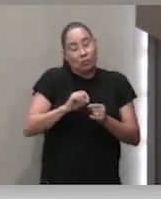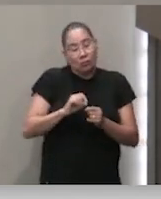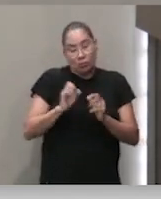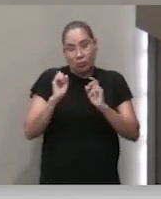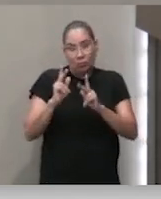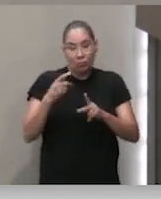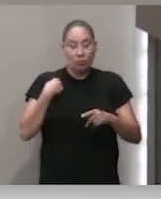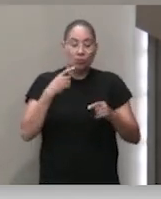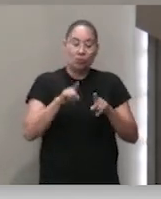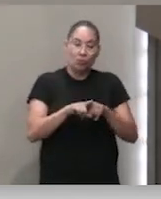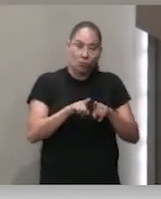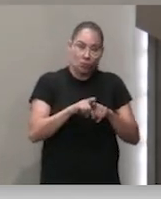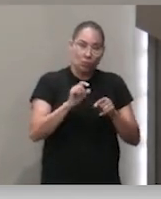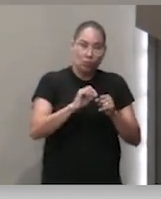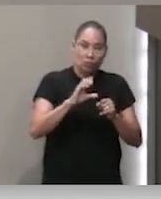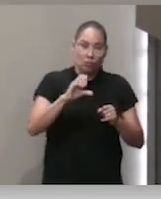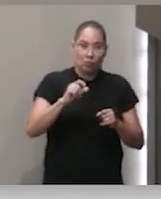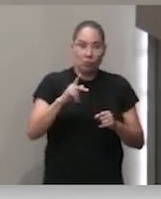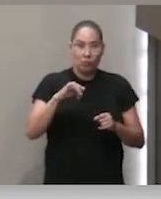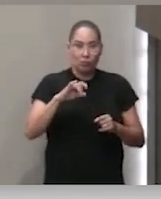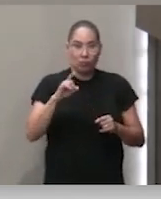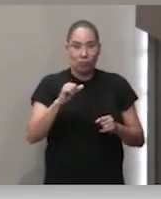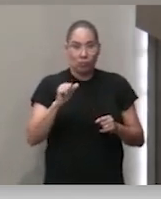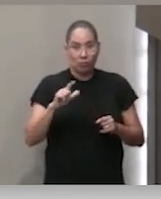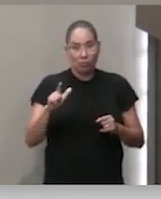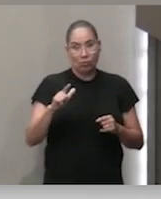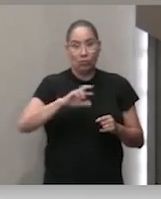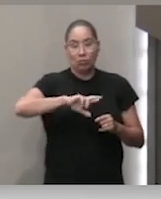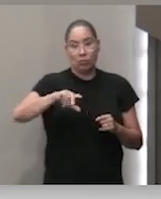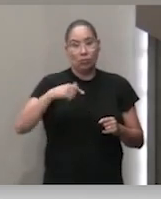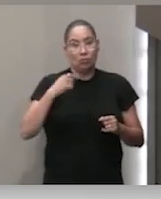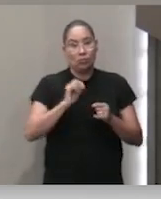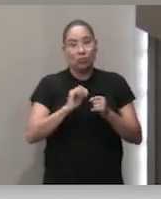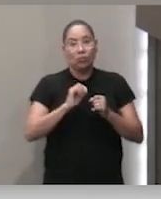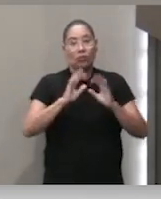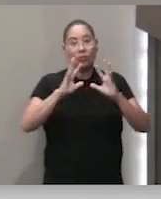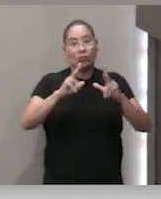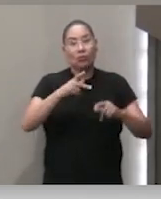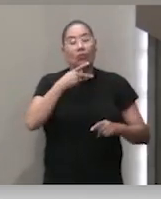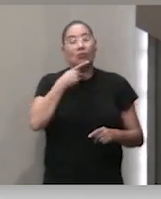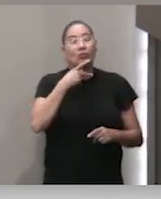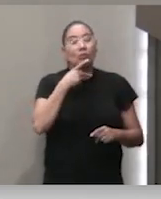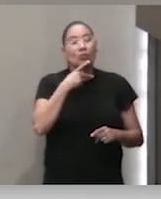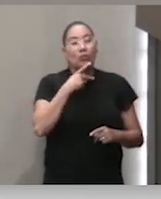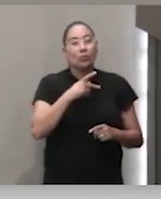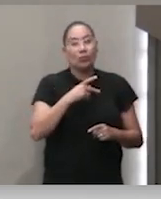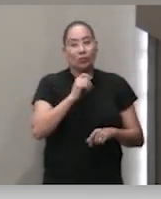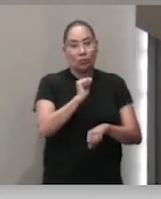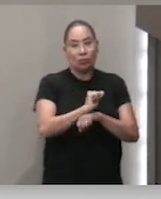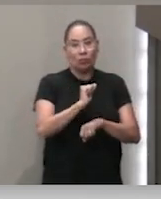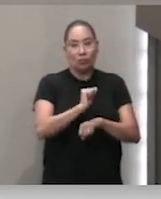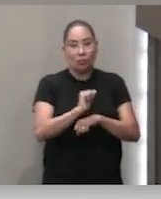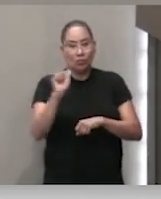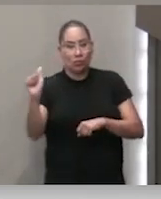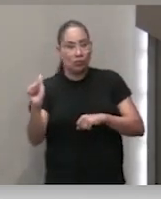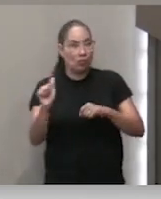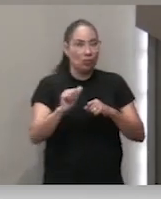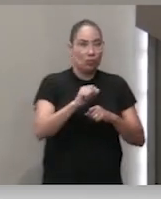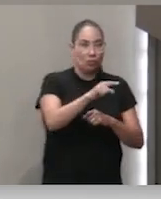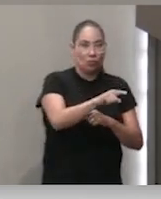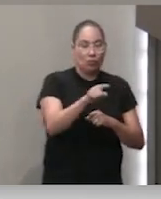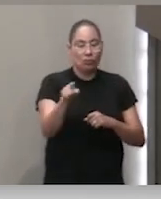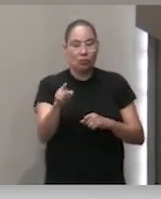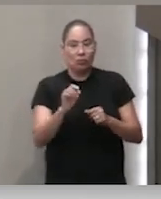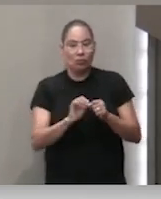como eu fiz do Capinzal, mas lá não fui eu que fiz. Quem fez tudo isso foi o prefeito Pedro Almeida. Vamos parar com A, B ou C,